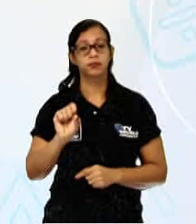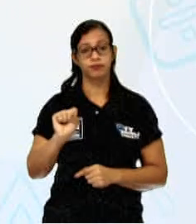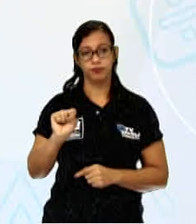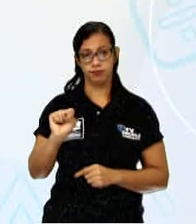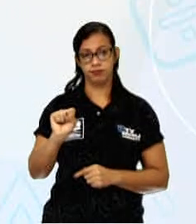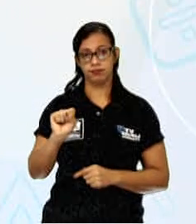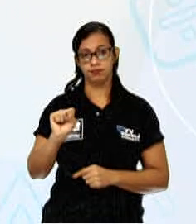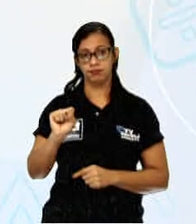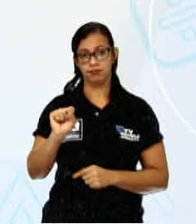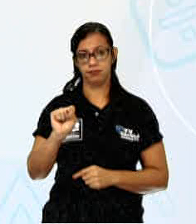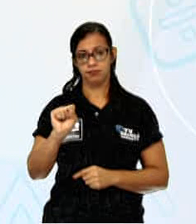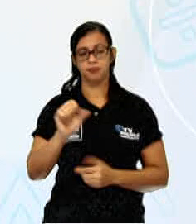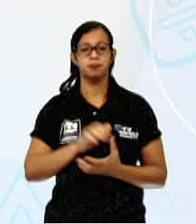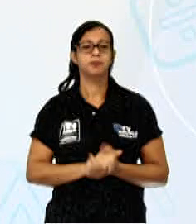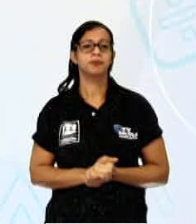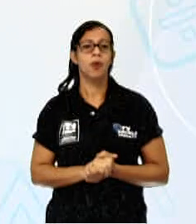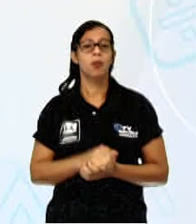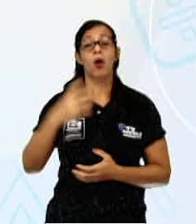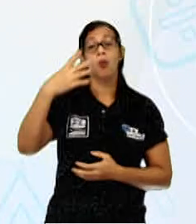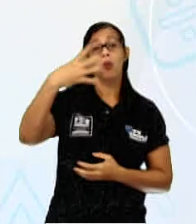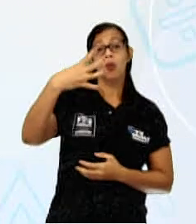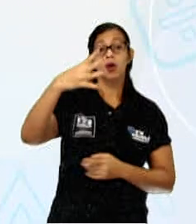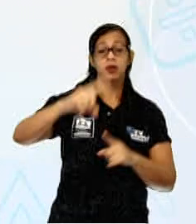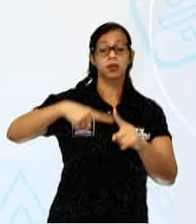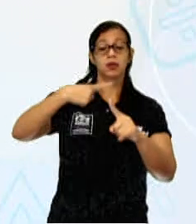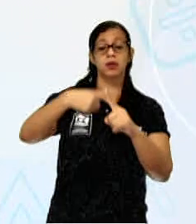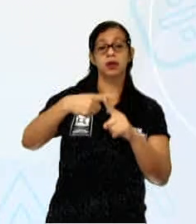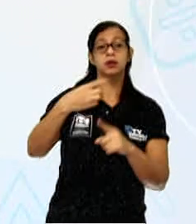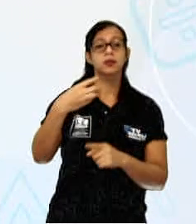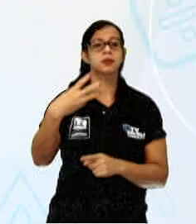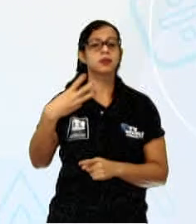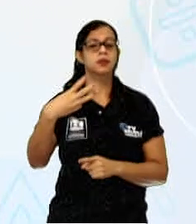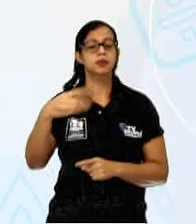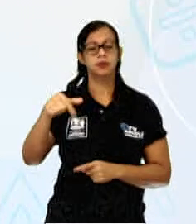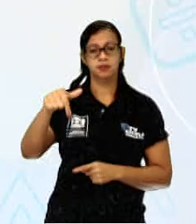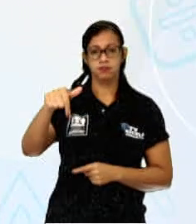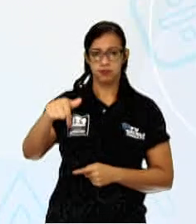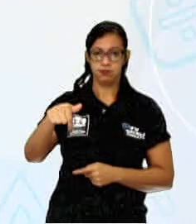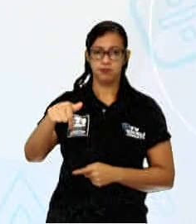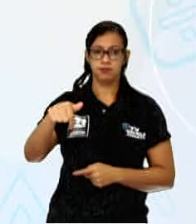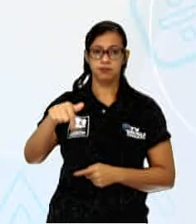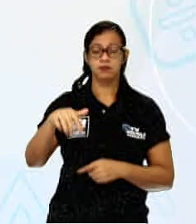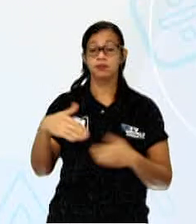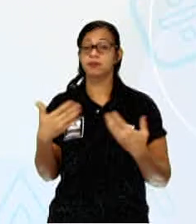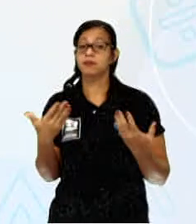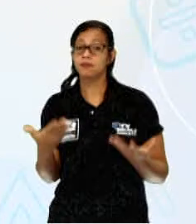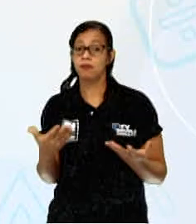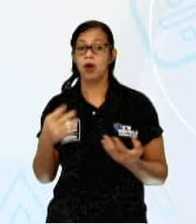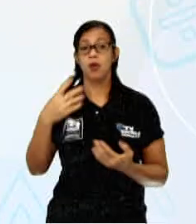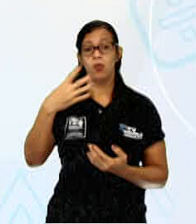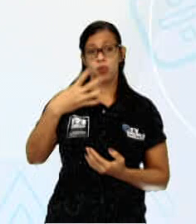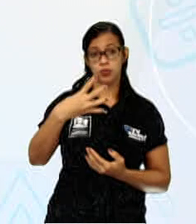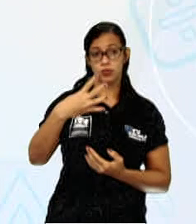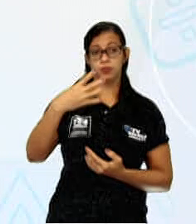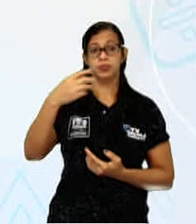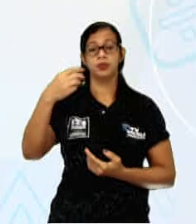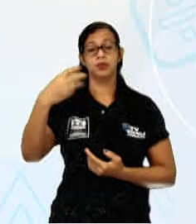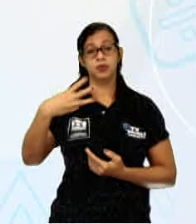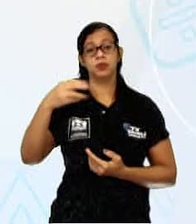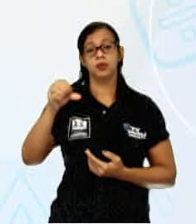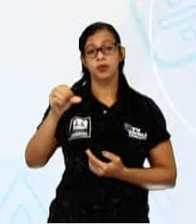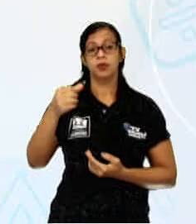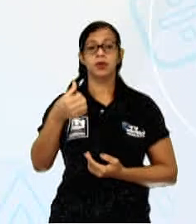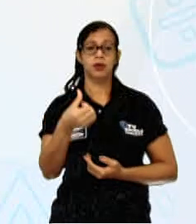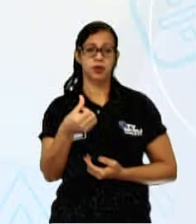ordem da unidade de milhar quatro mais 37 portanto gente 4.396